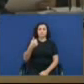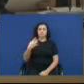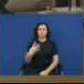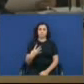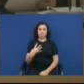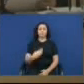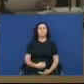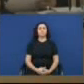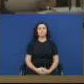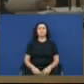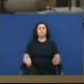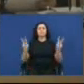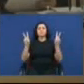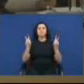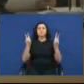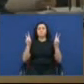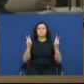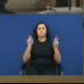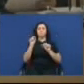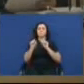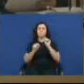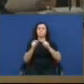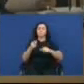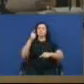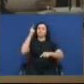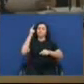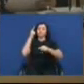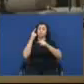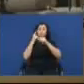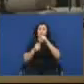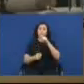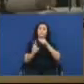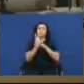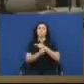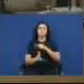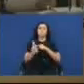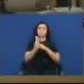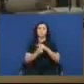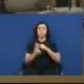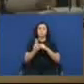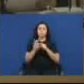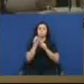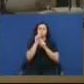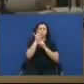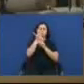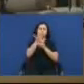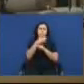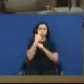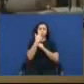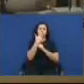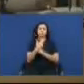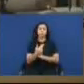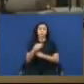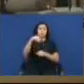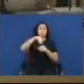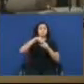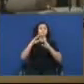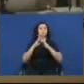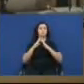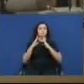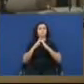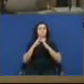176/2014 dispõe sobre a proibição do uso de foco de luz colorida em